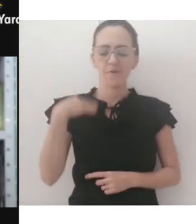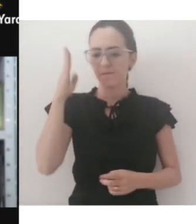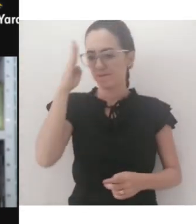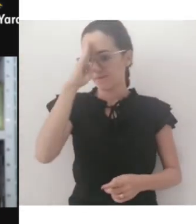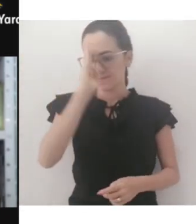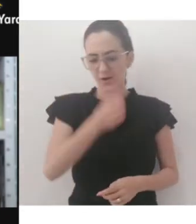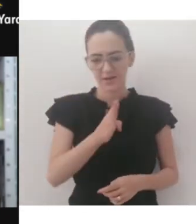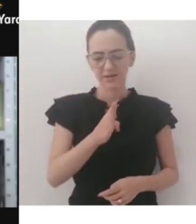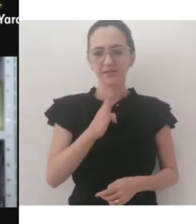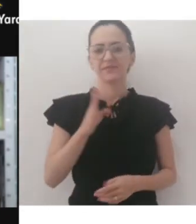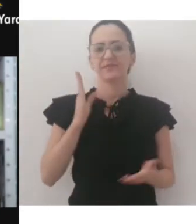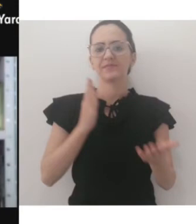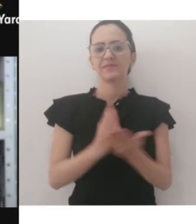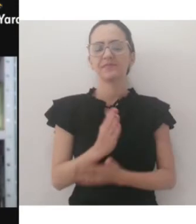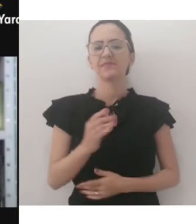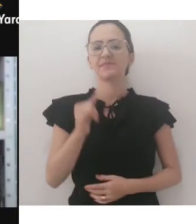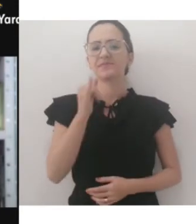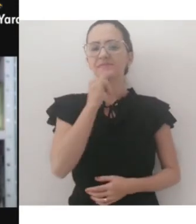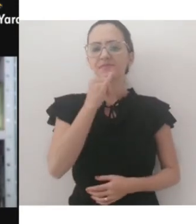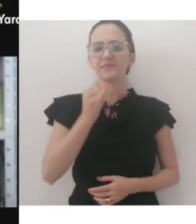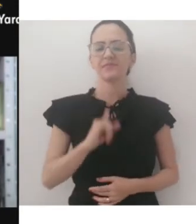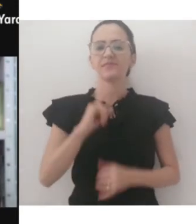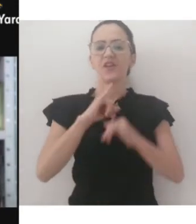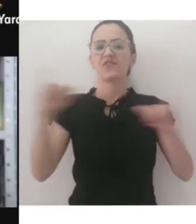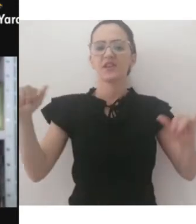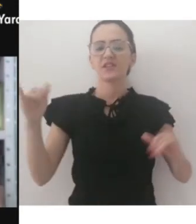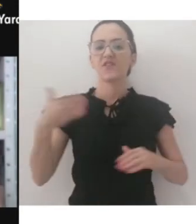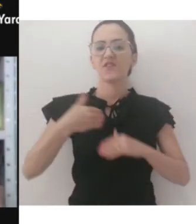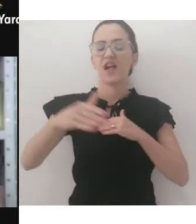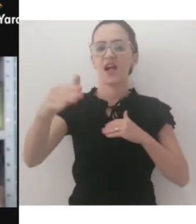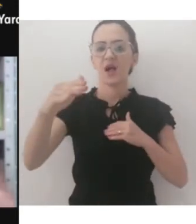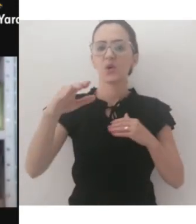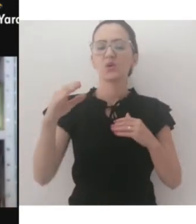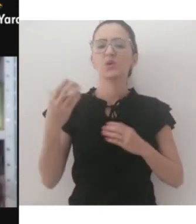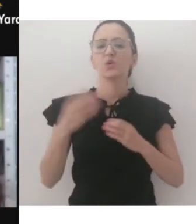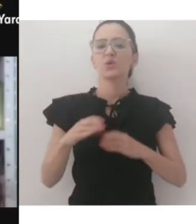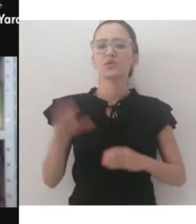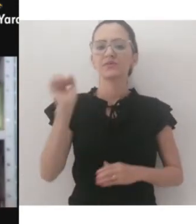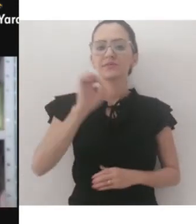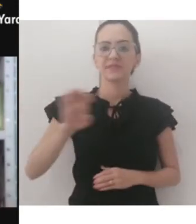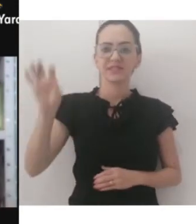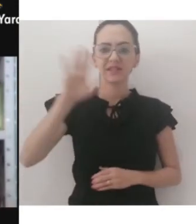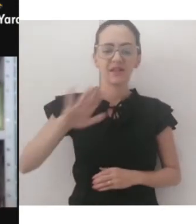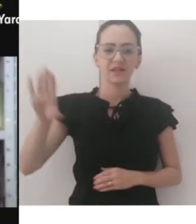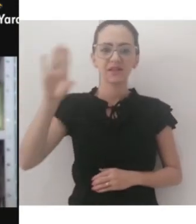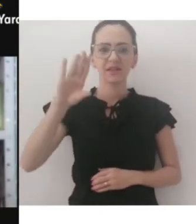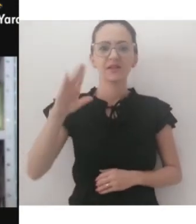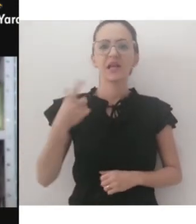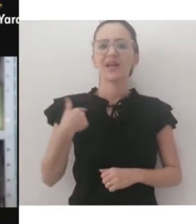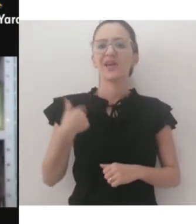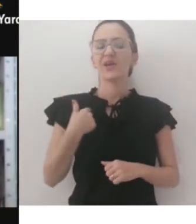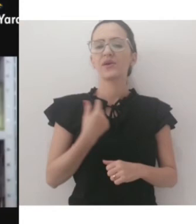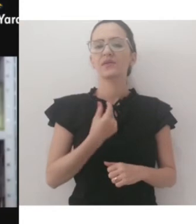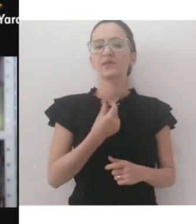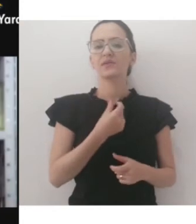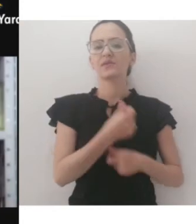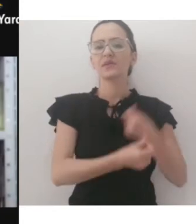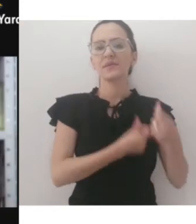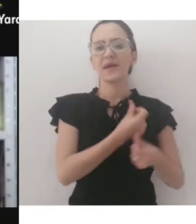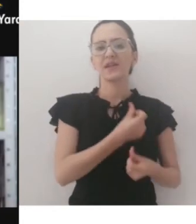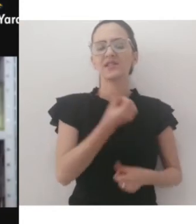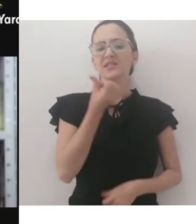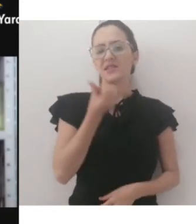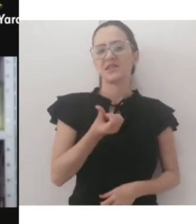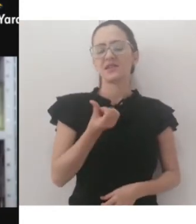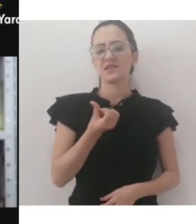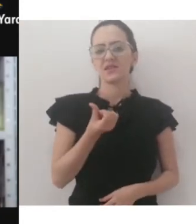quando o edital foi anunciado mais ou menos assim, vai ter concurso do Estado esse ano. Eu era sexto semestre de pedagogia e eu disse assim,